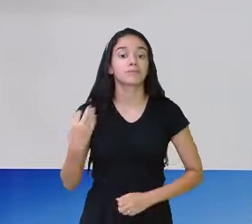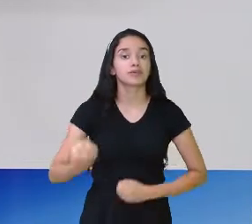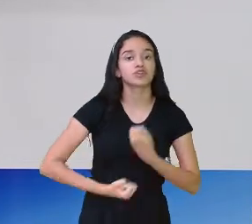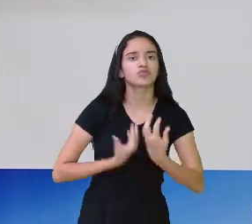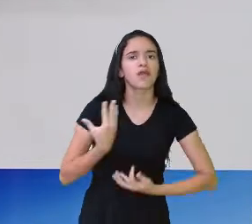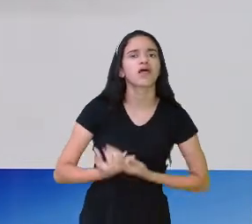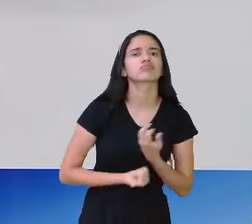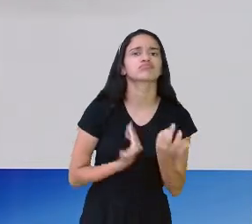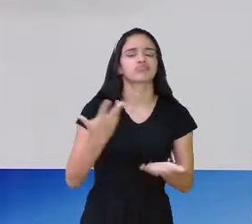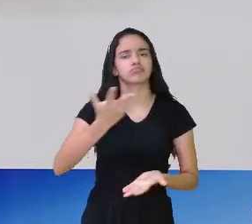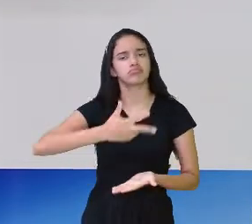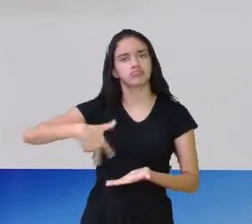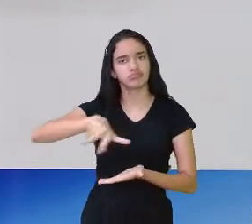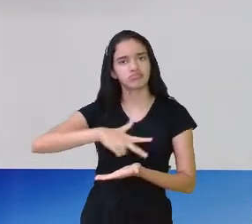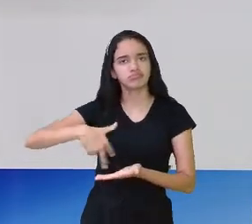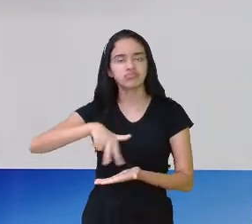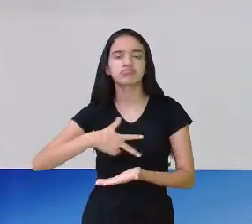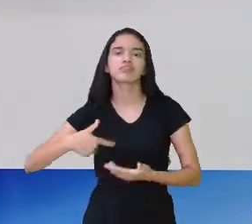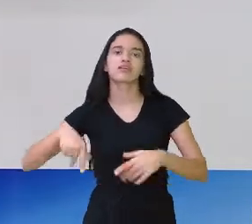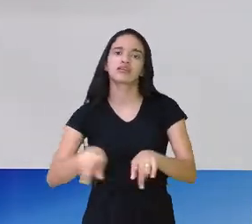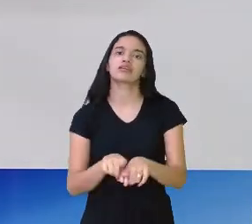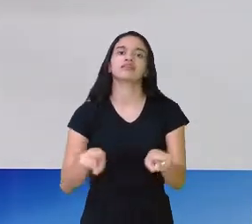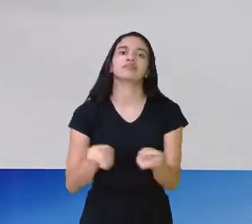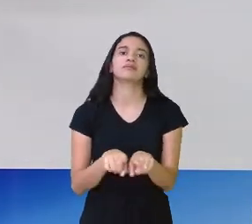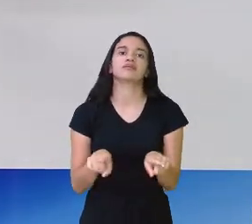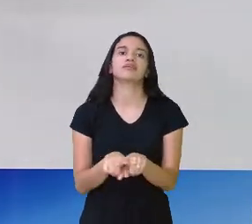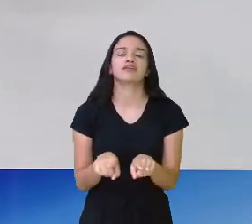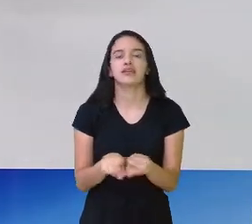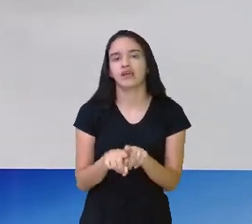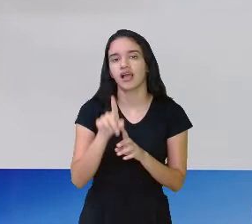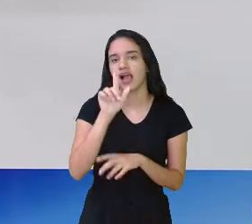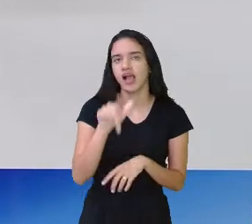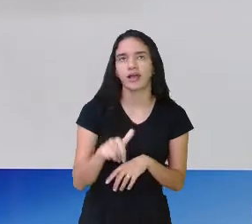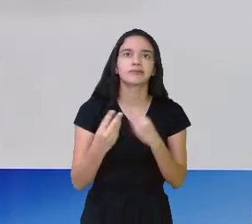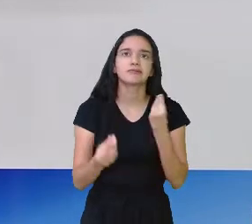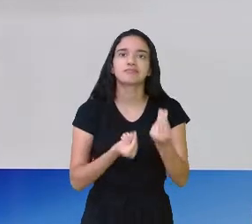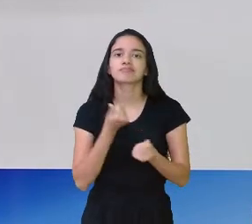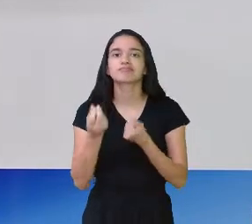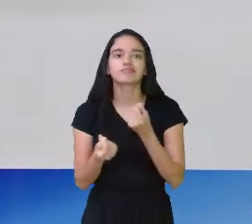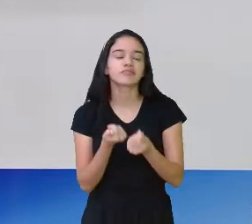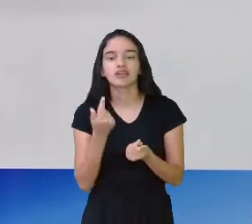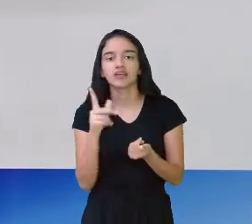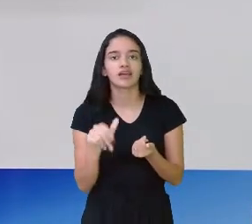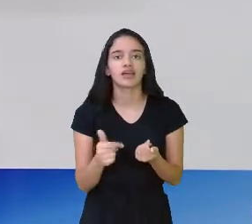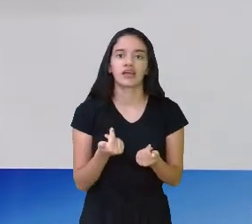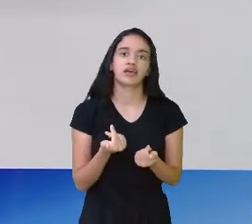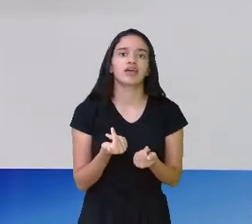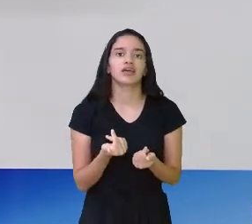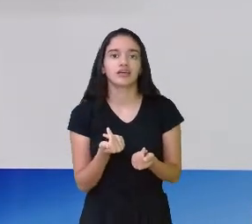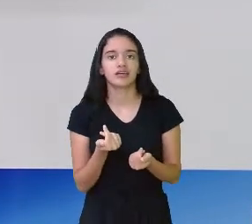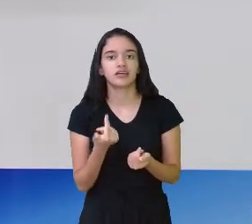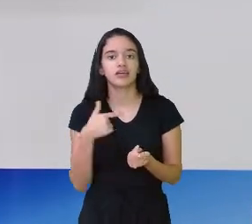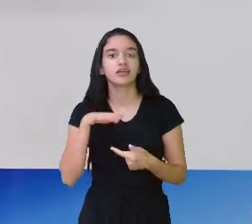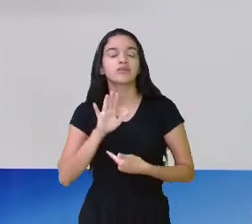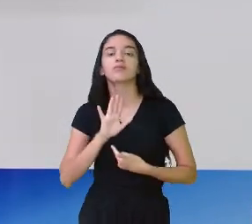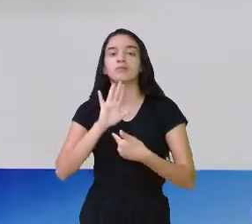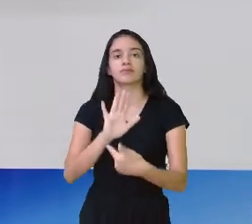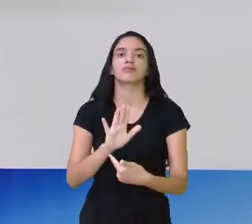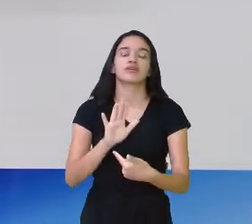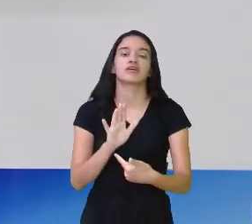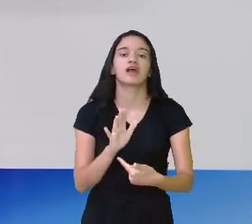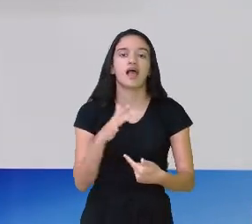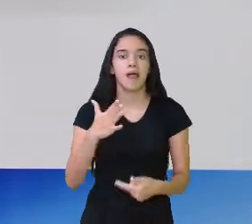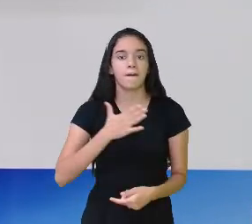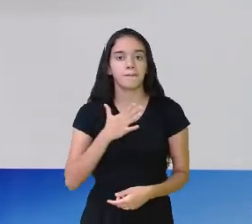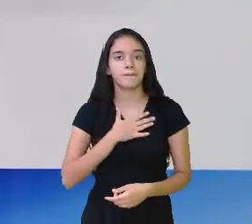expressão de dança, né? E que ela não deixe de passar a